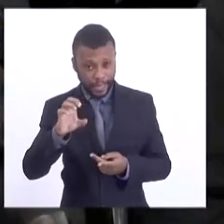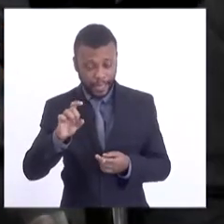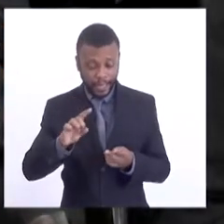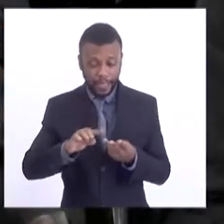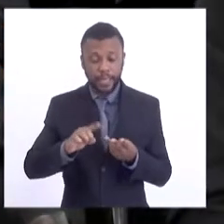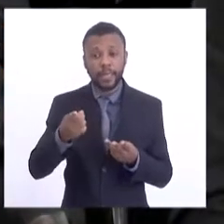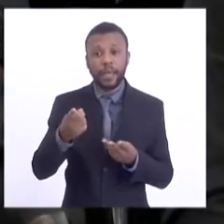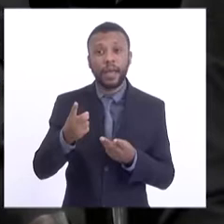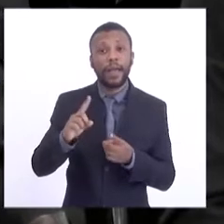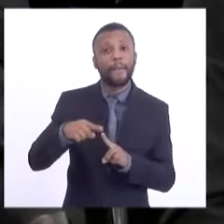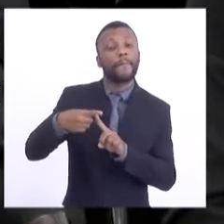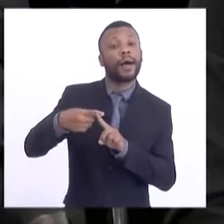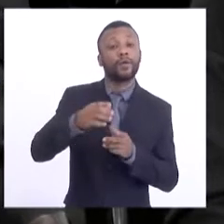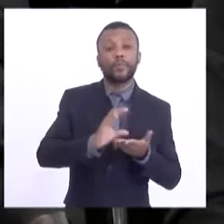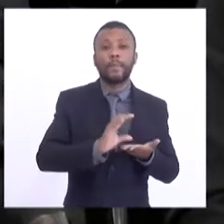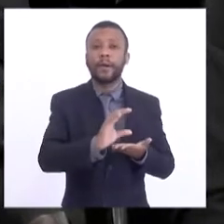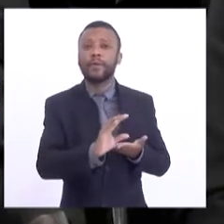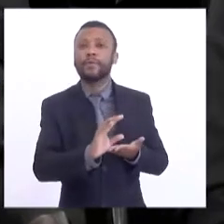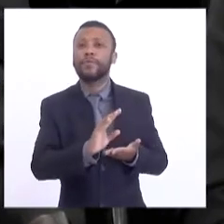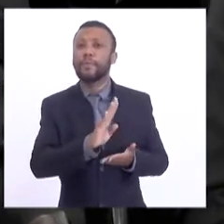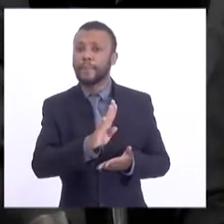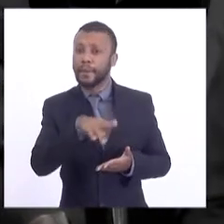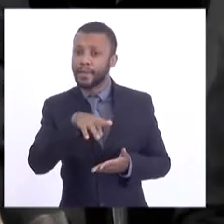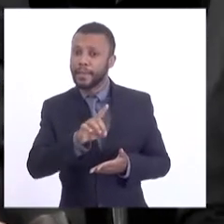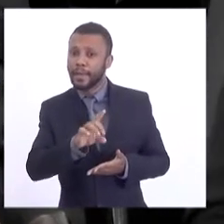e o pagamento do benefício